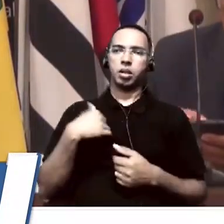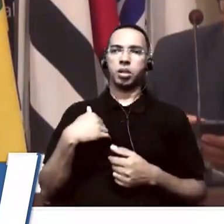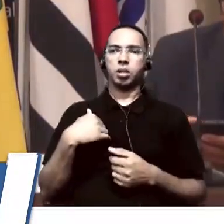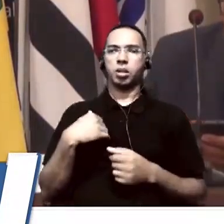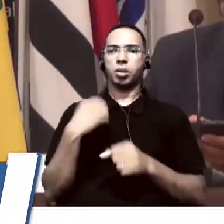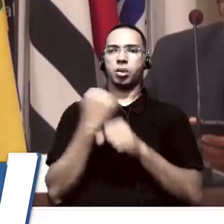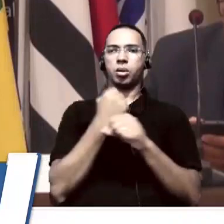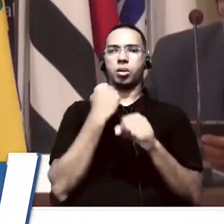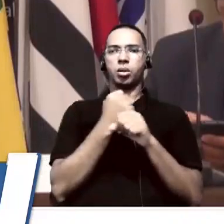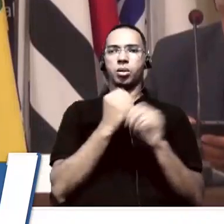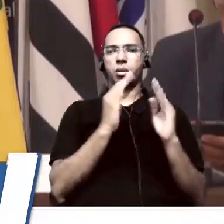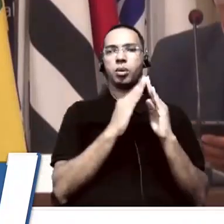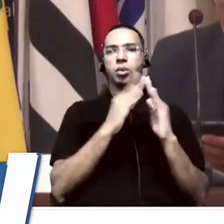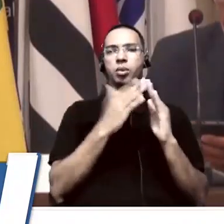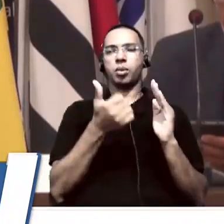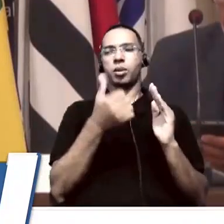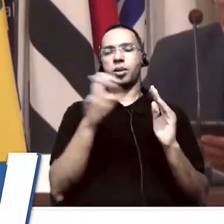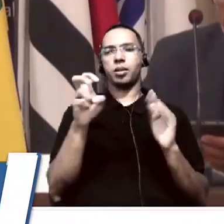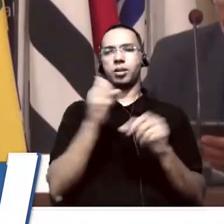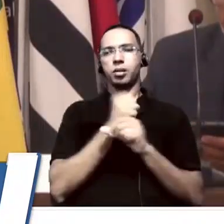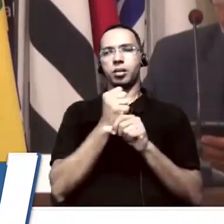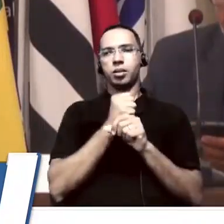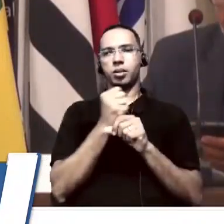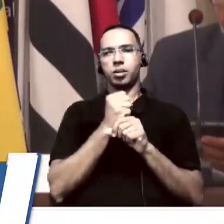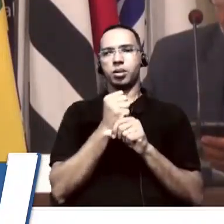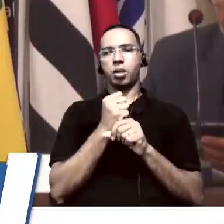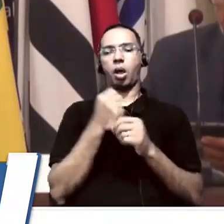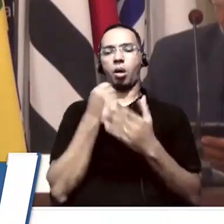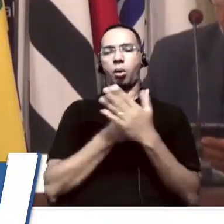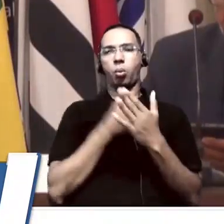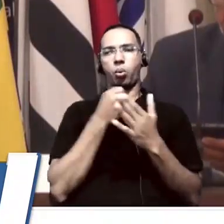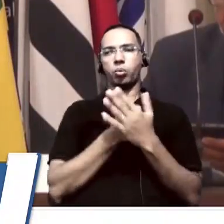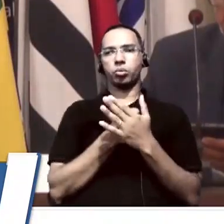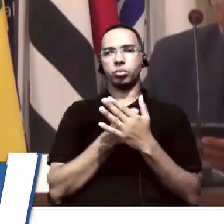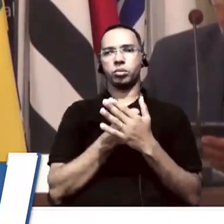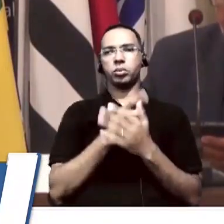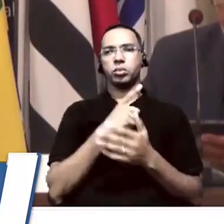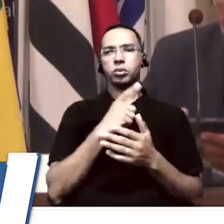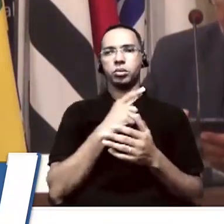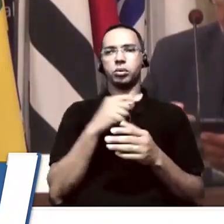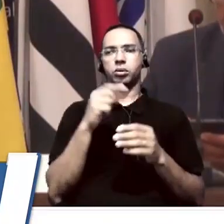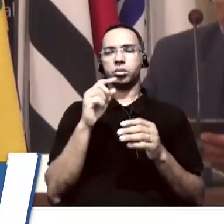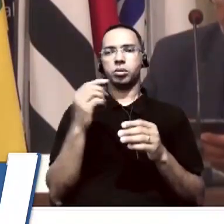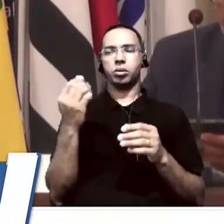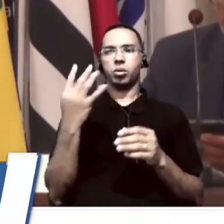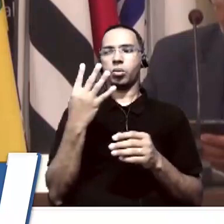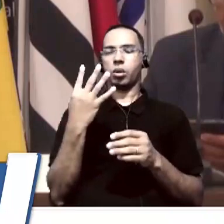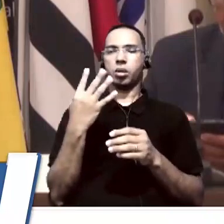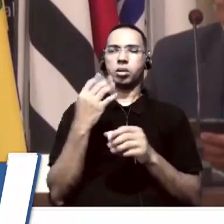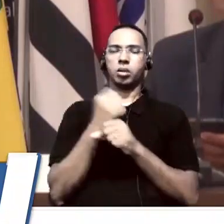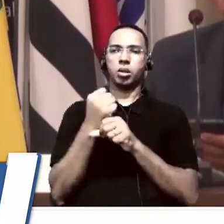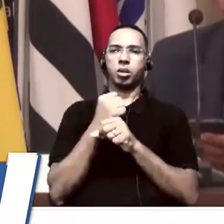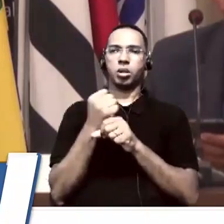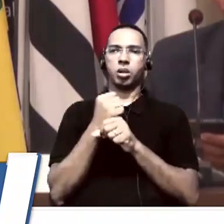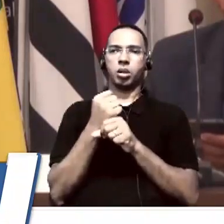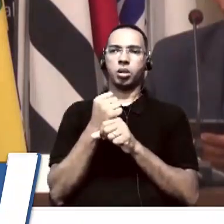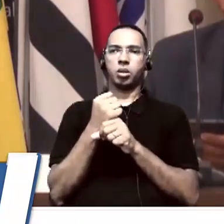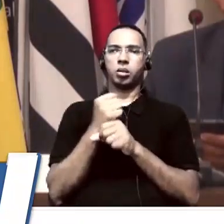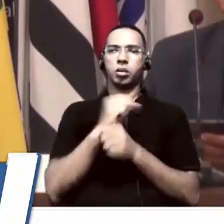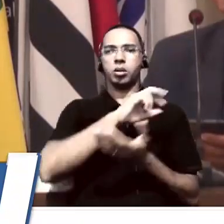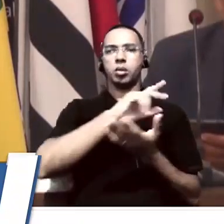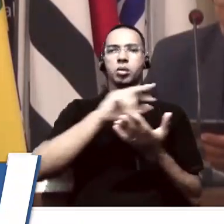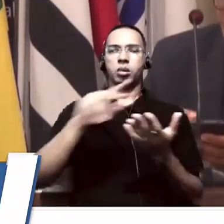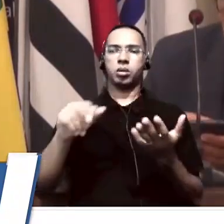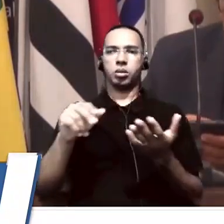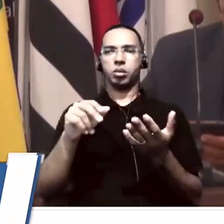civil há mais de 15 anos, o empenho e a dedicação que tiveram, principalmente nos últimos 4 anos, com vários temas importantes